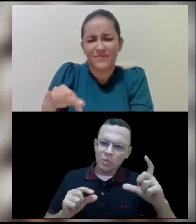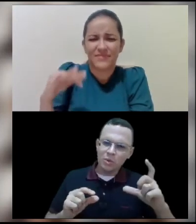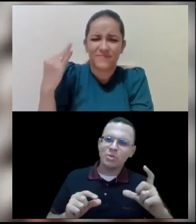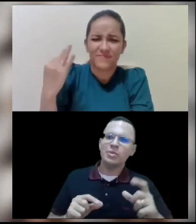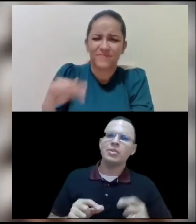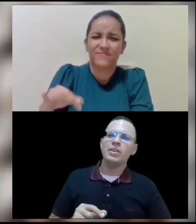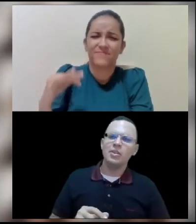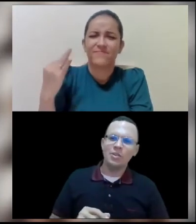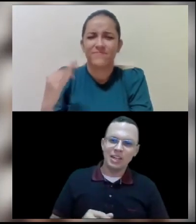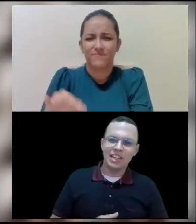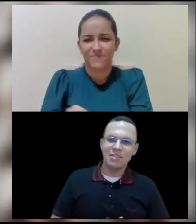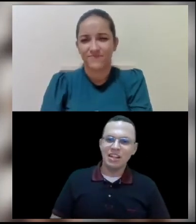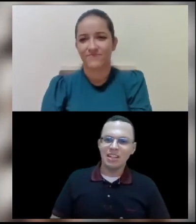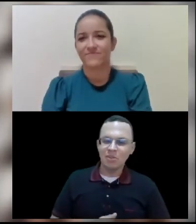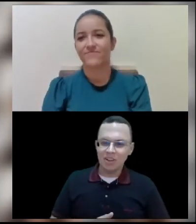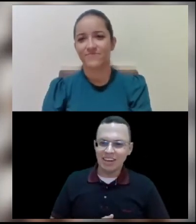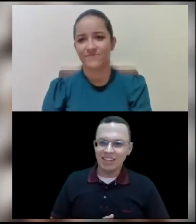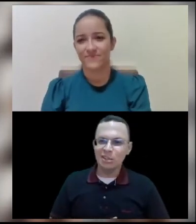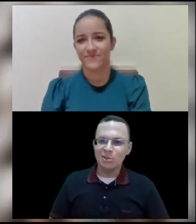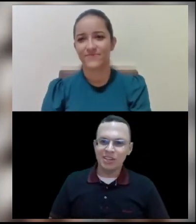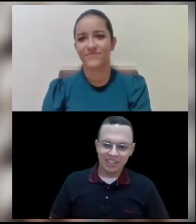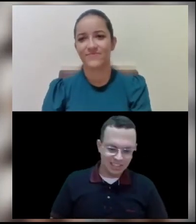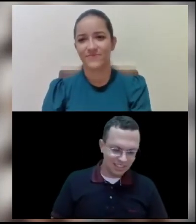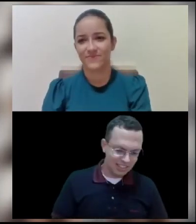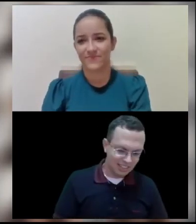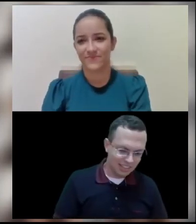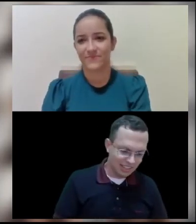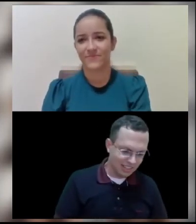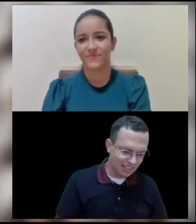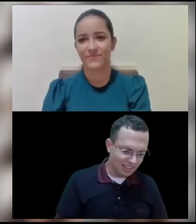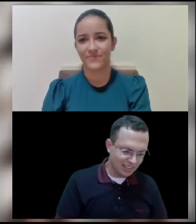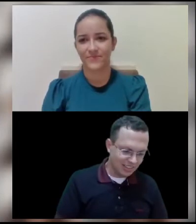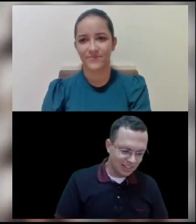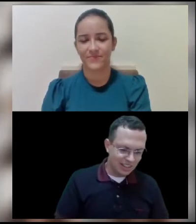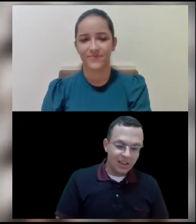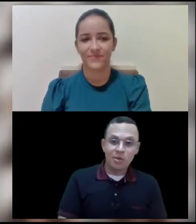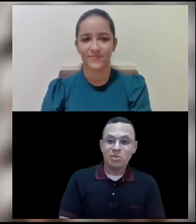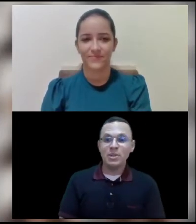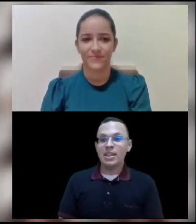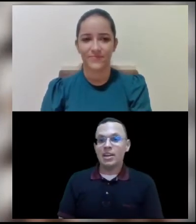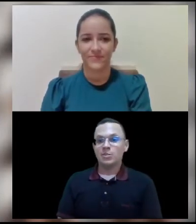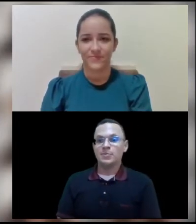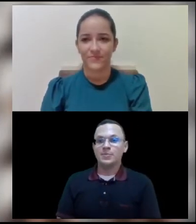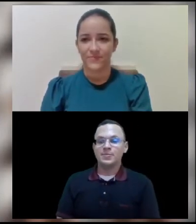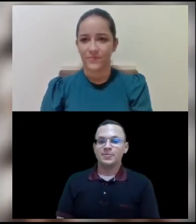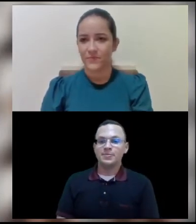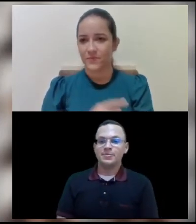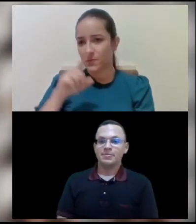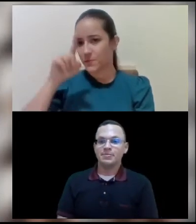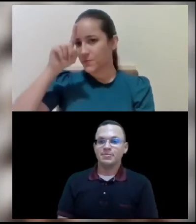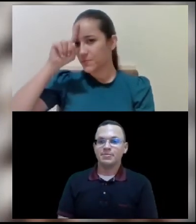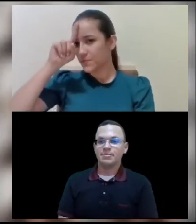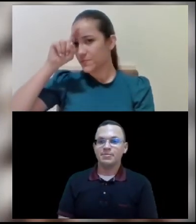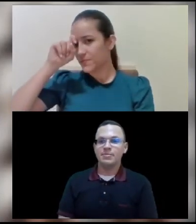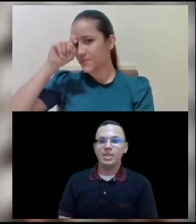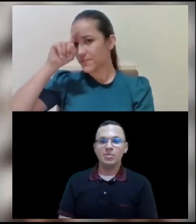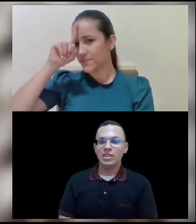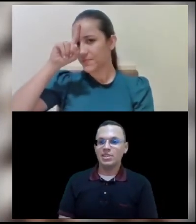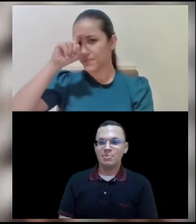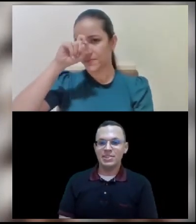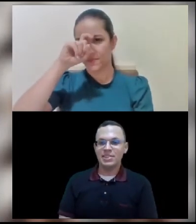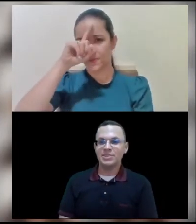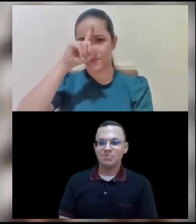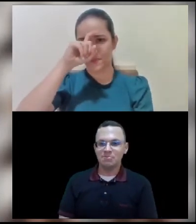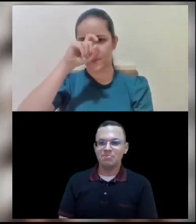pouco ou muito. Olha aí, ele está com cara de dor, hein? Hospital. não